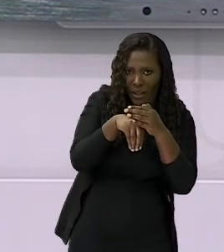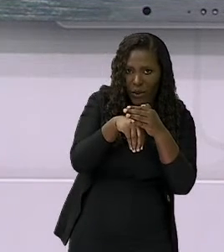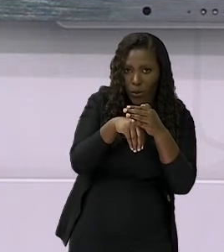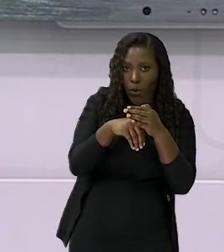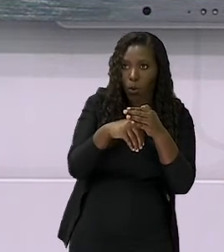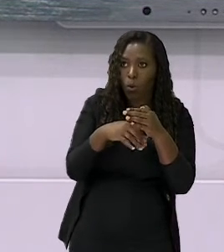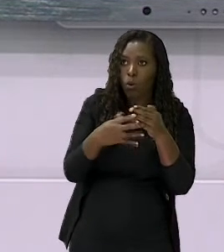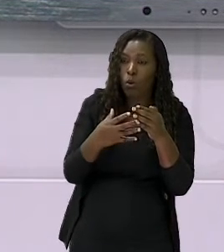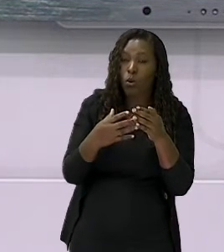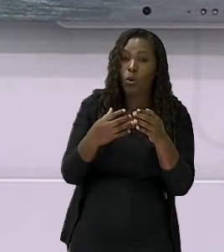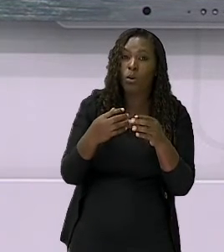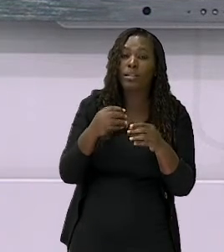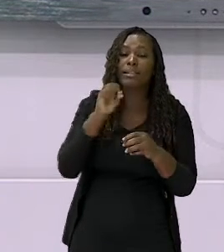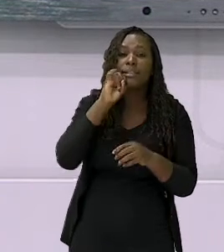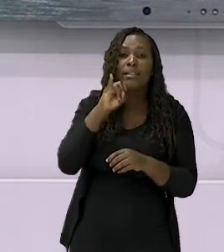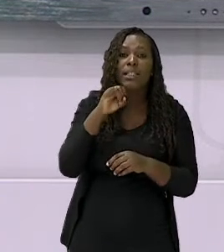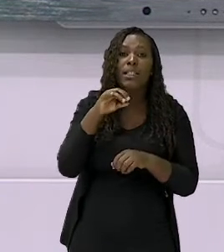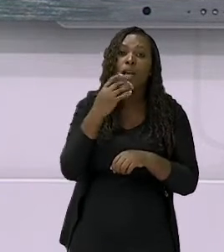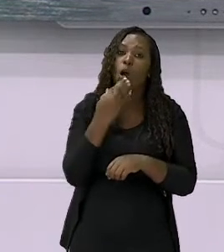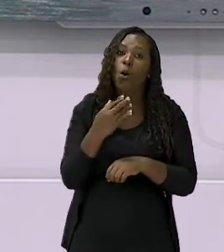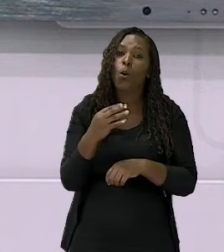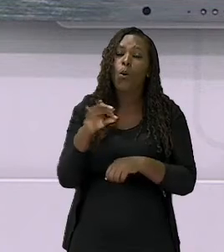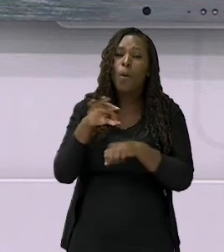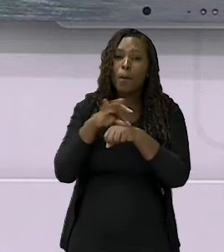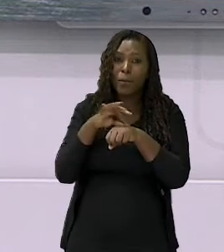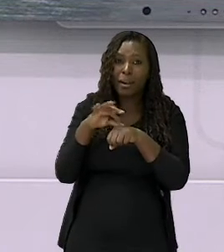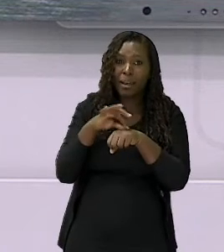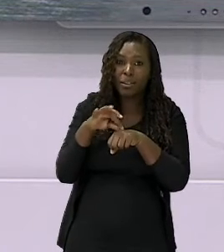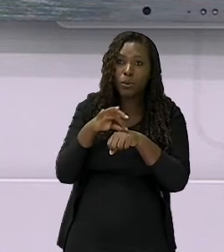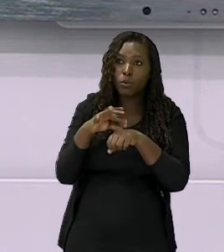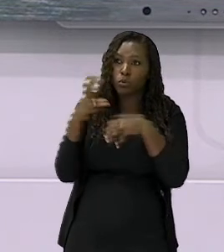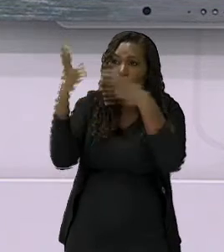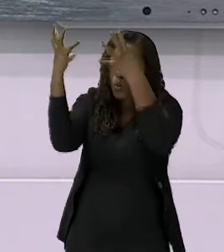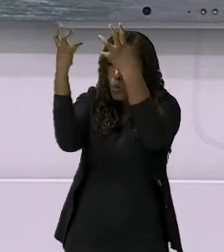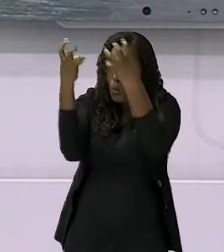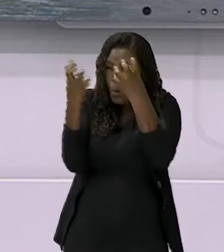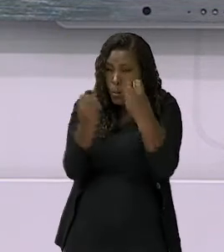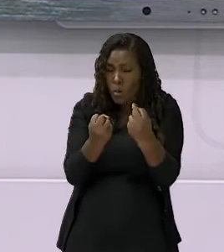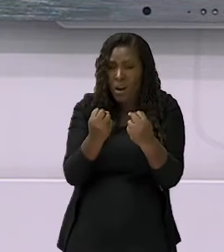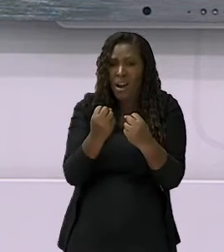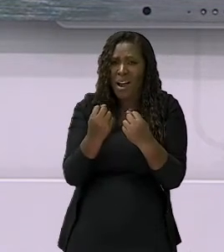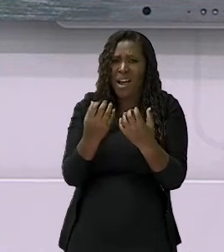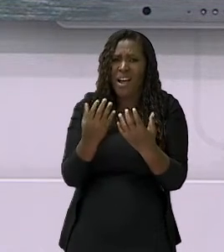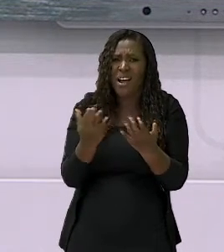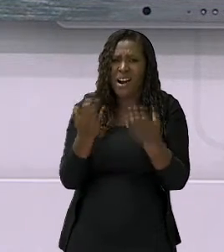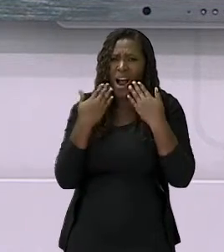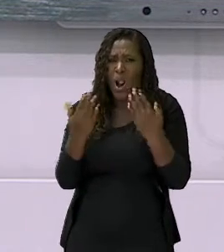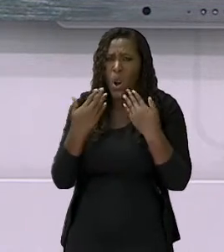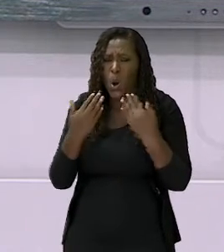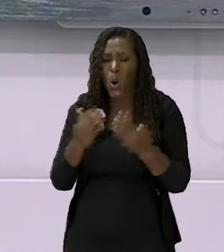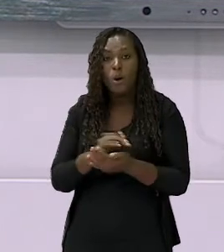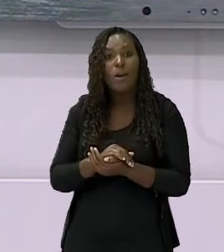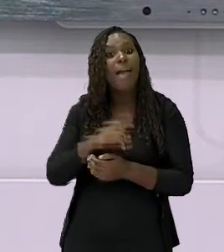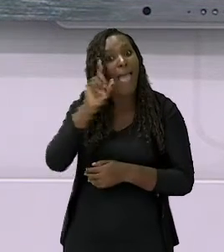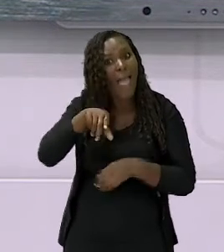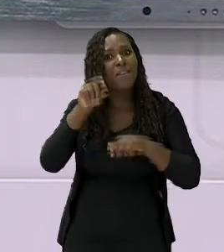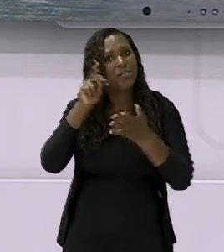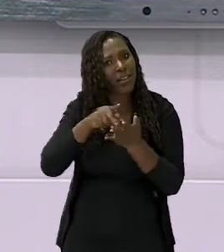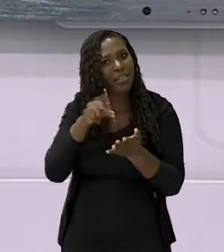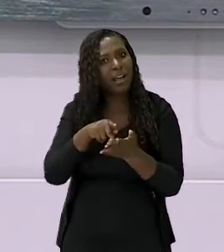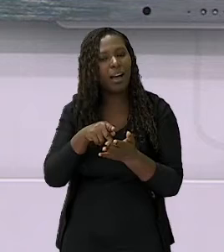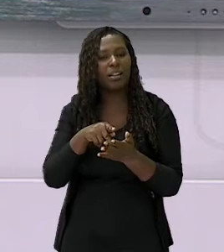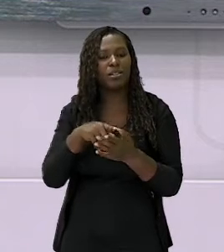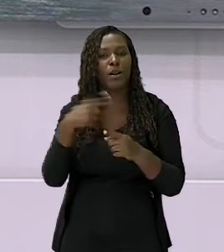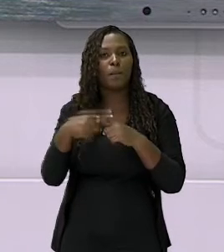cor mais clara, ela dispersa mais rápido todas as cores. Então,